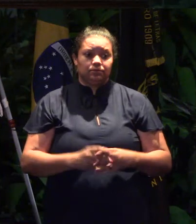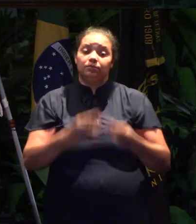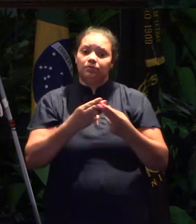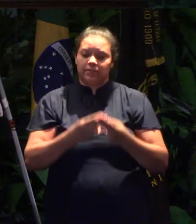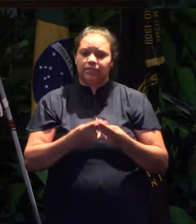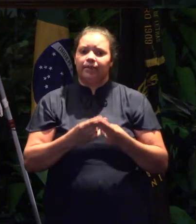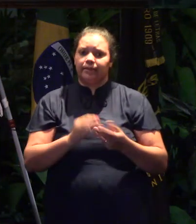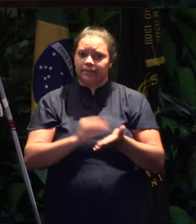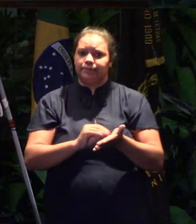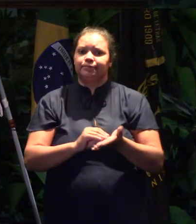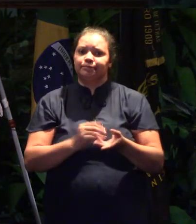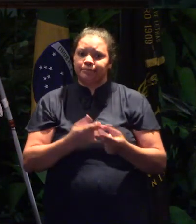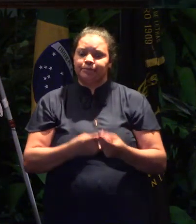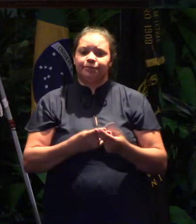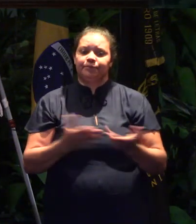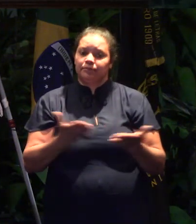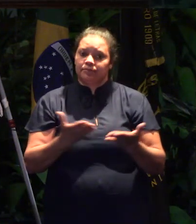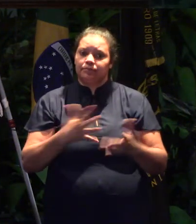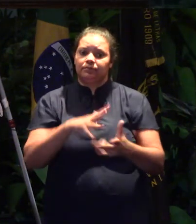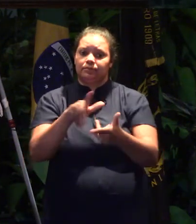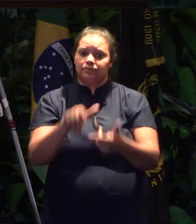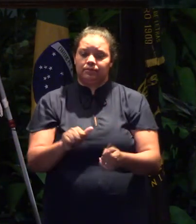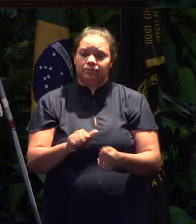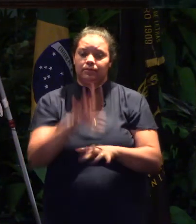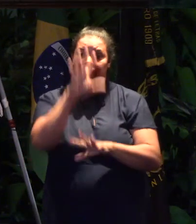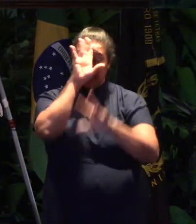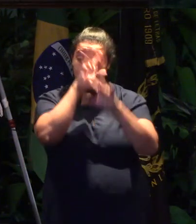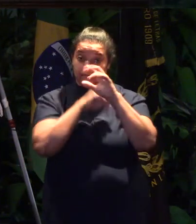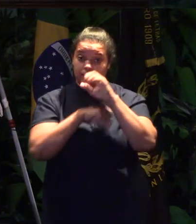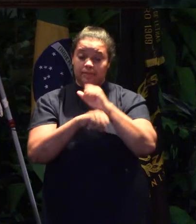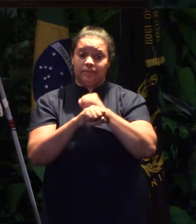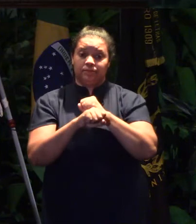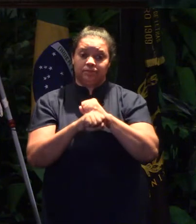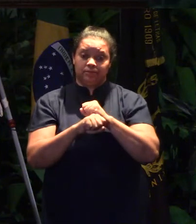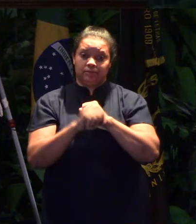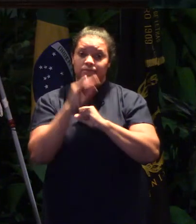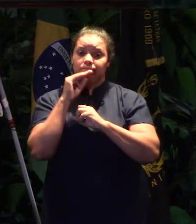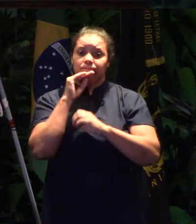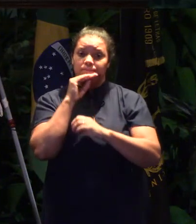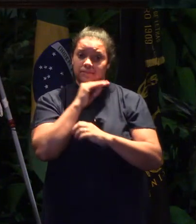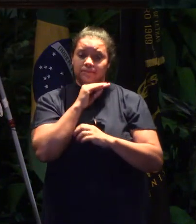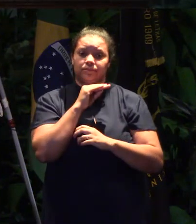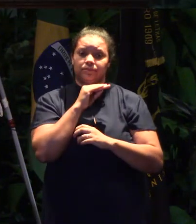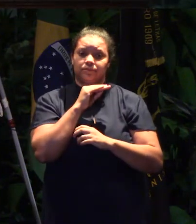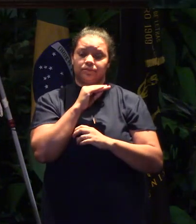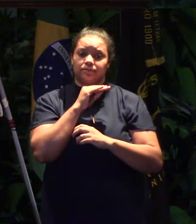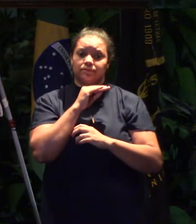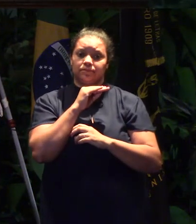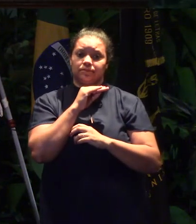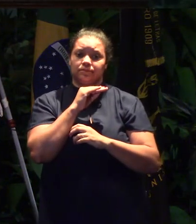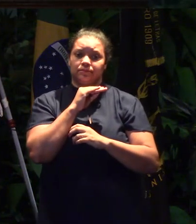tolerância mesmo, sabe? Assim, e aprender a perceber que